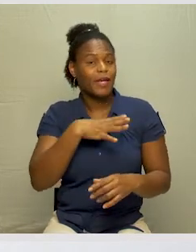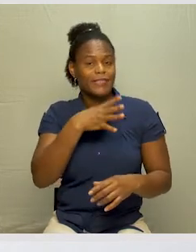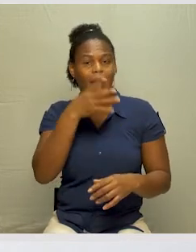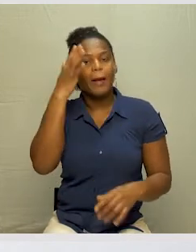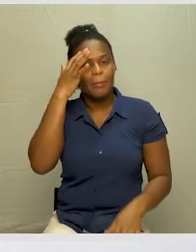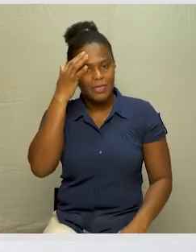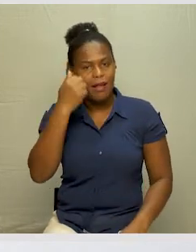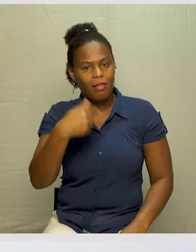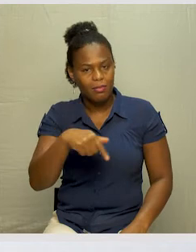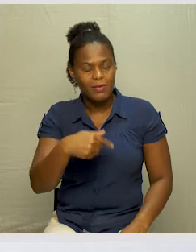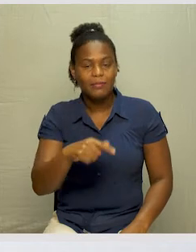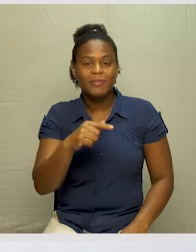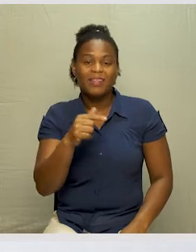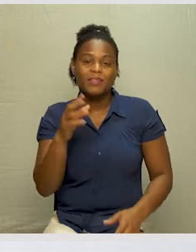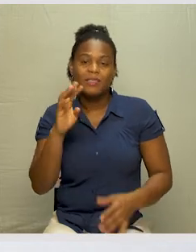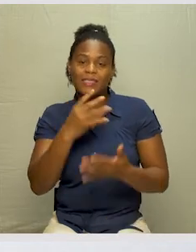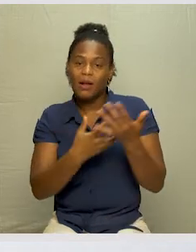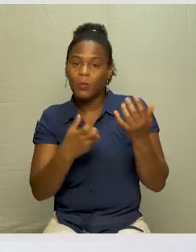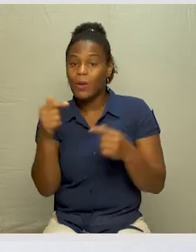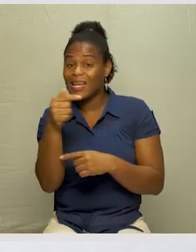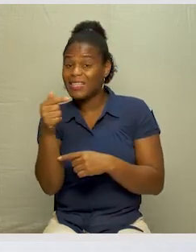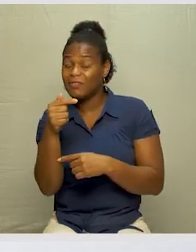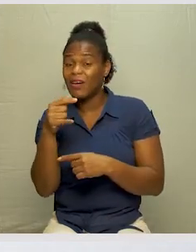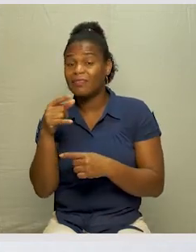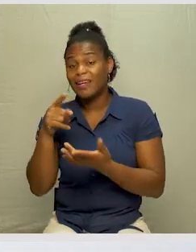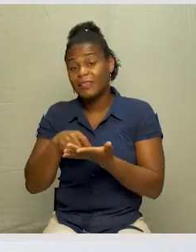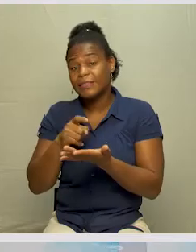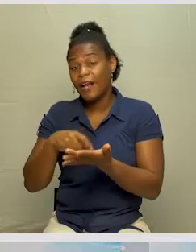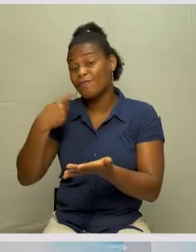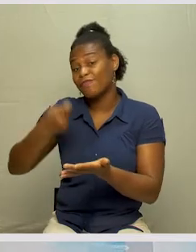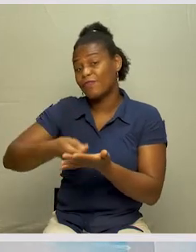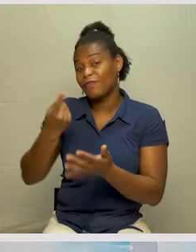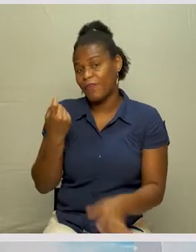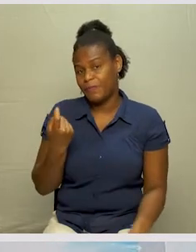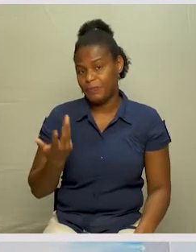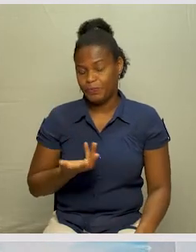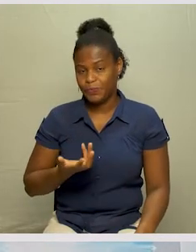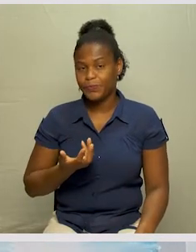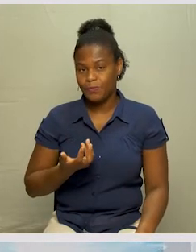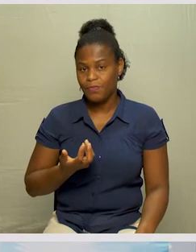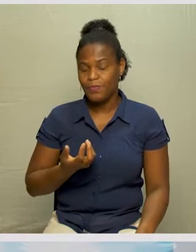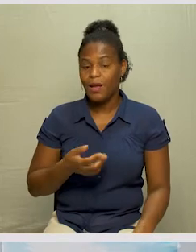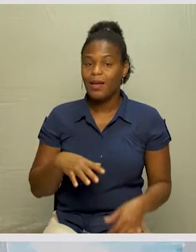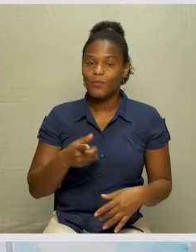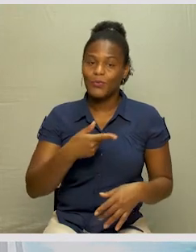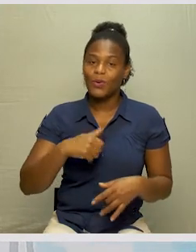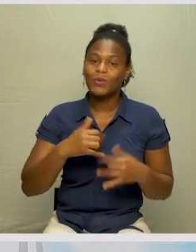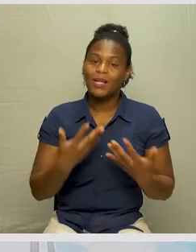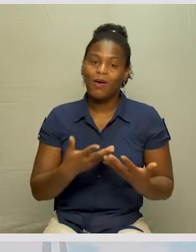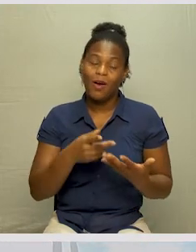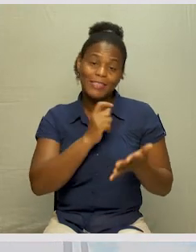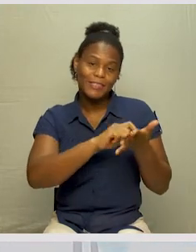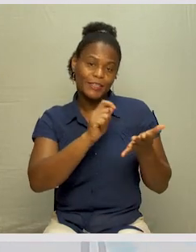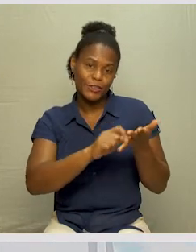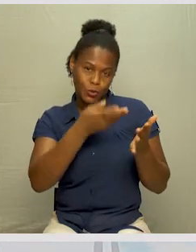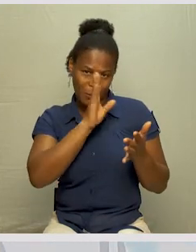significa capacidade, saldo positivo significa necessidade líquida de financiamento. Agora nós vamos fazer